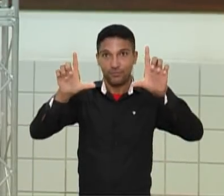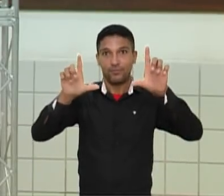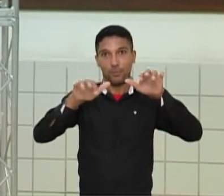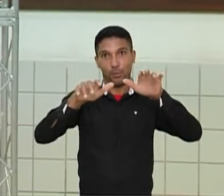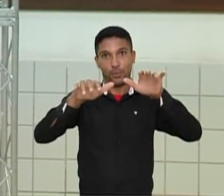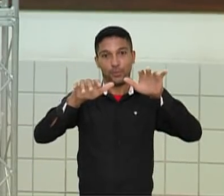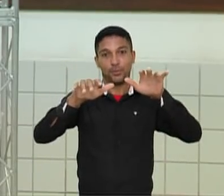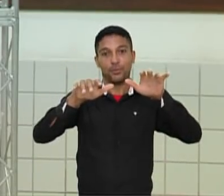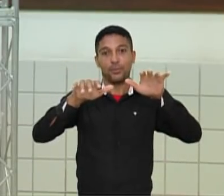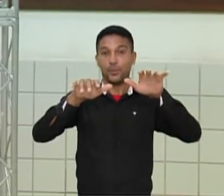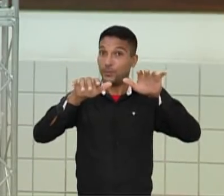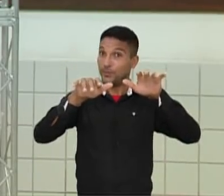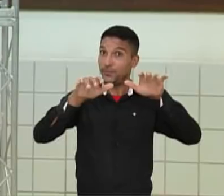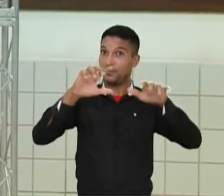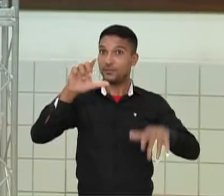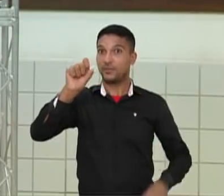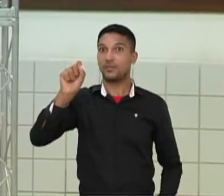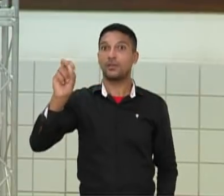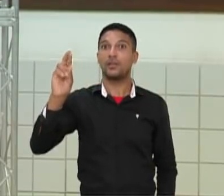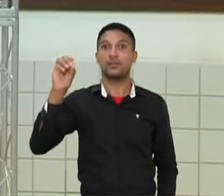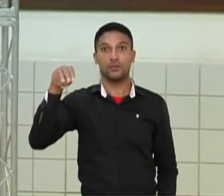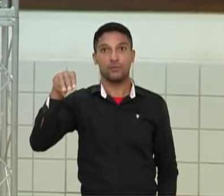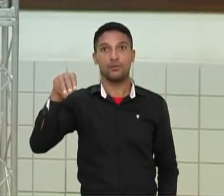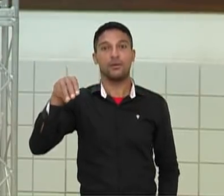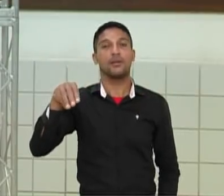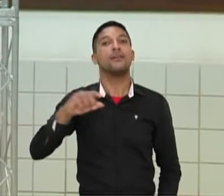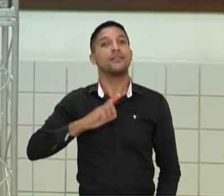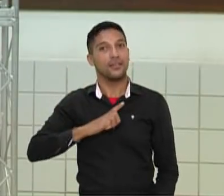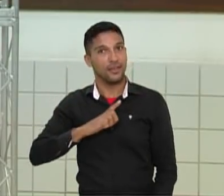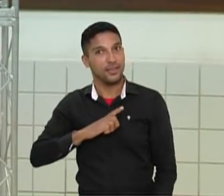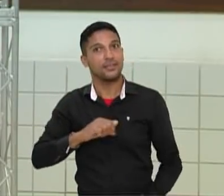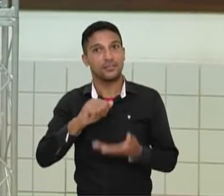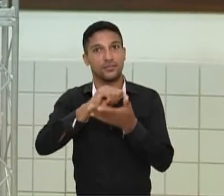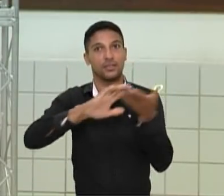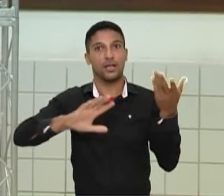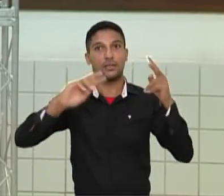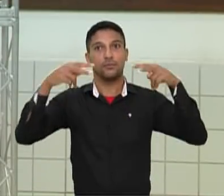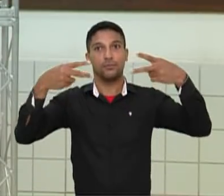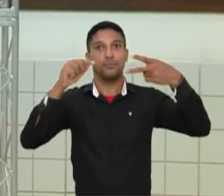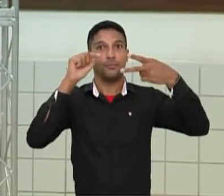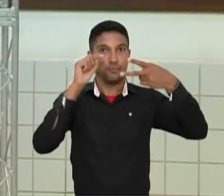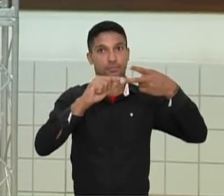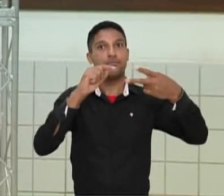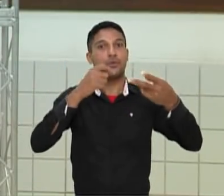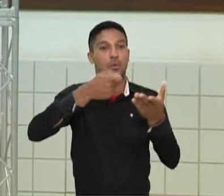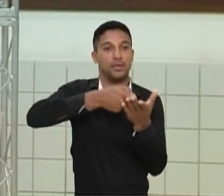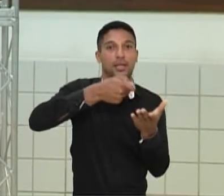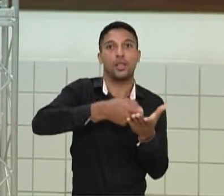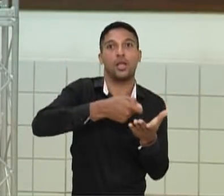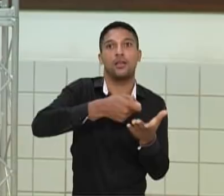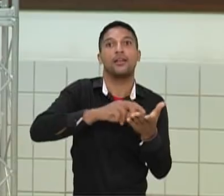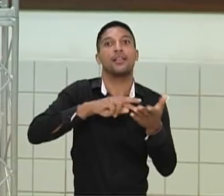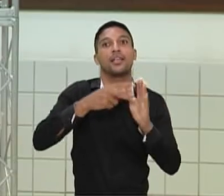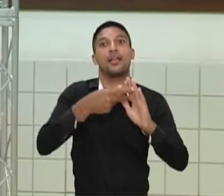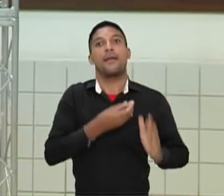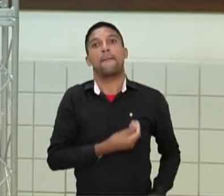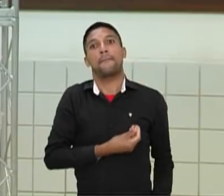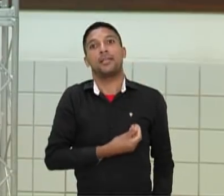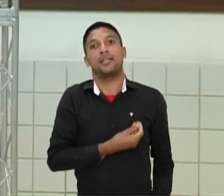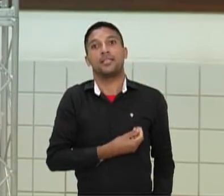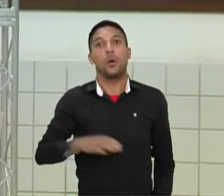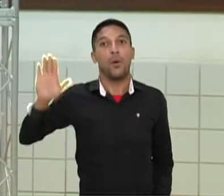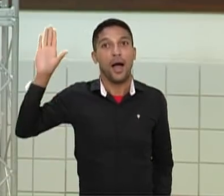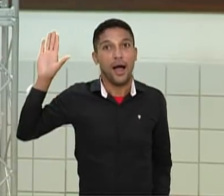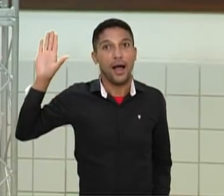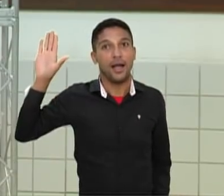vocês fazerem atividade obrigatória, que é a presença de vocês lá. Oi, prof, tô aqui. Tá bom? Se você está fazendo pela TV,